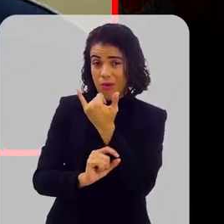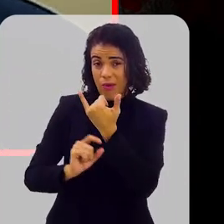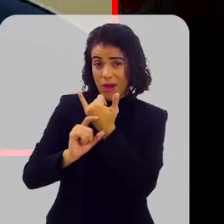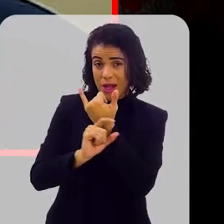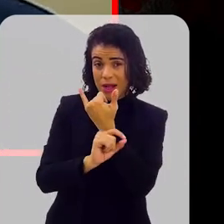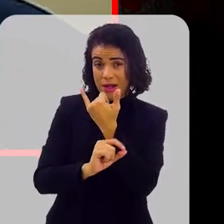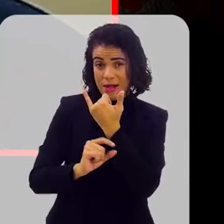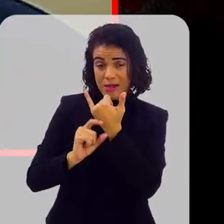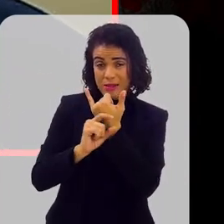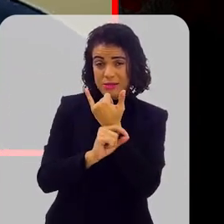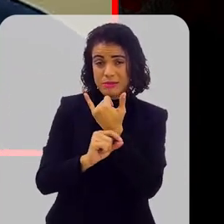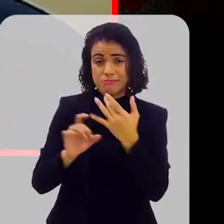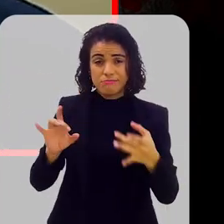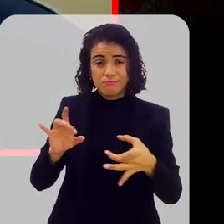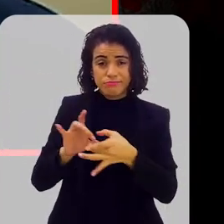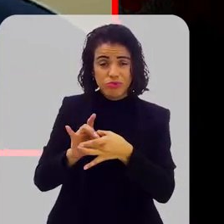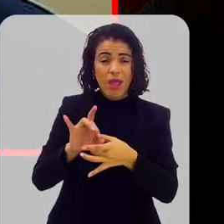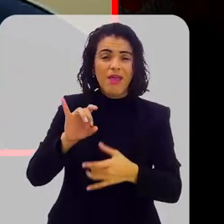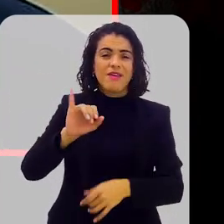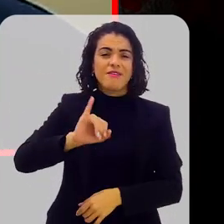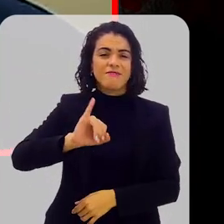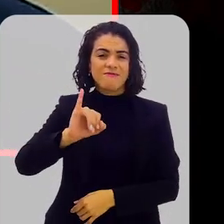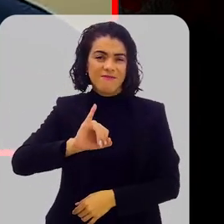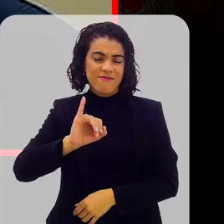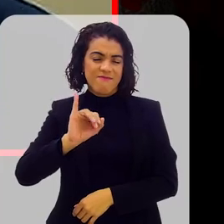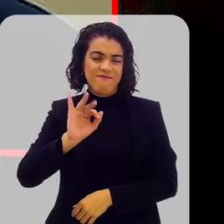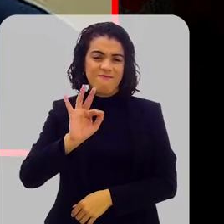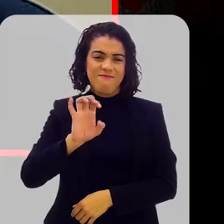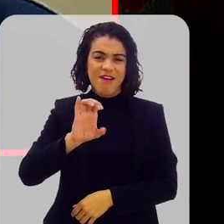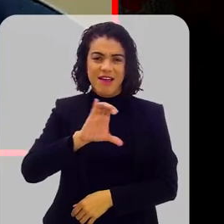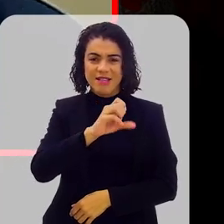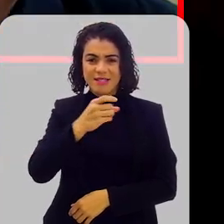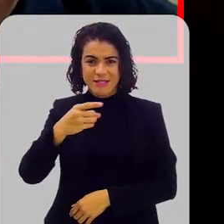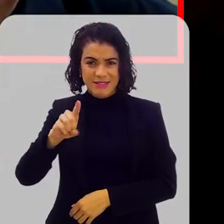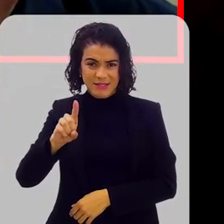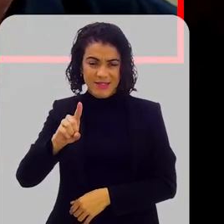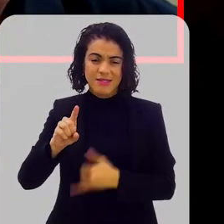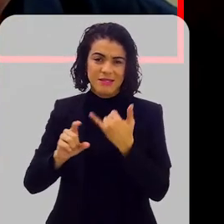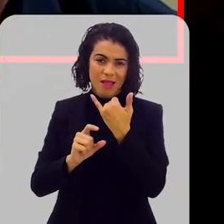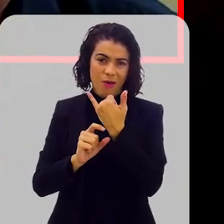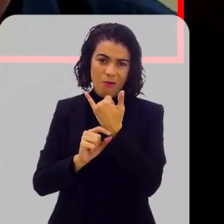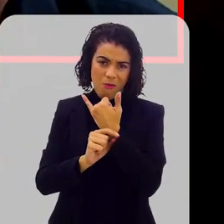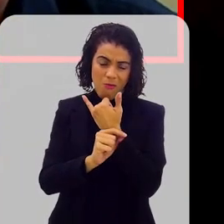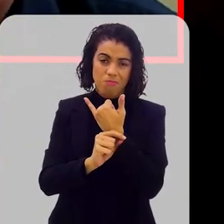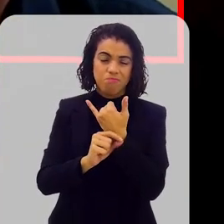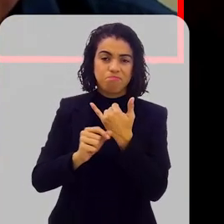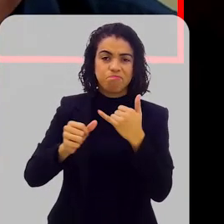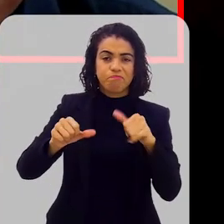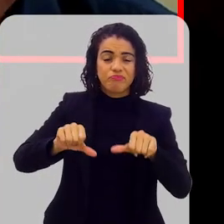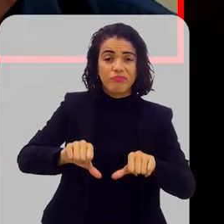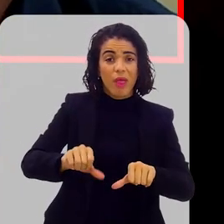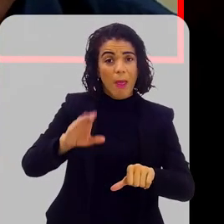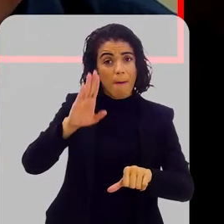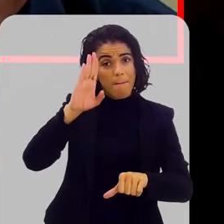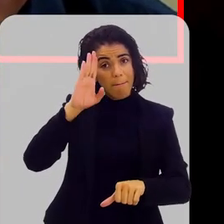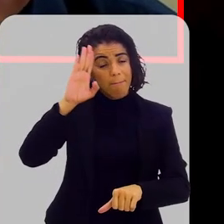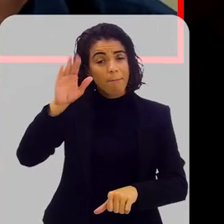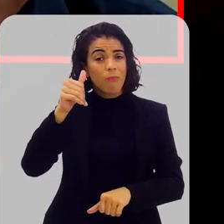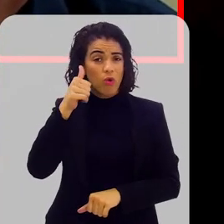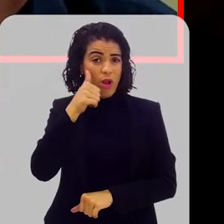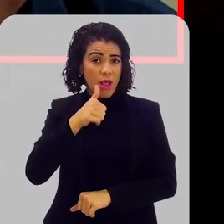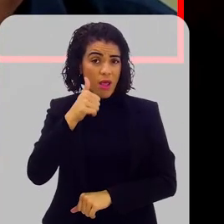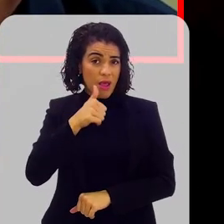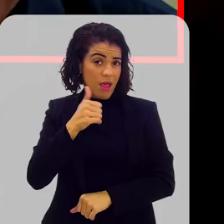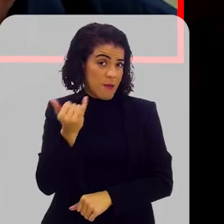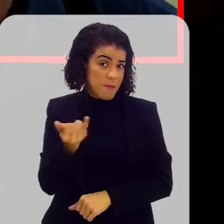colo de útero, que está associado à infecção pelo HPV na mulher, como um dos principais problemas de saúde